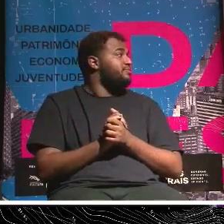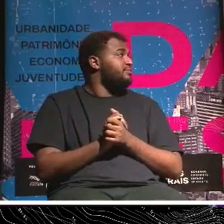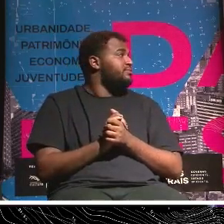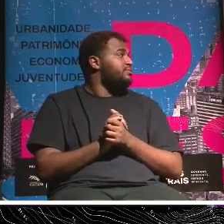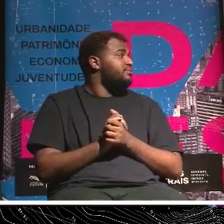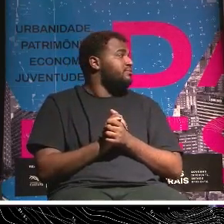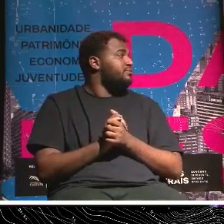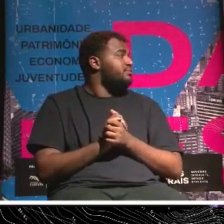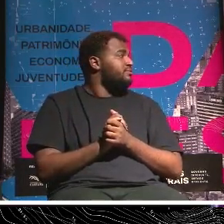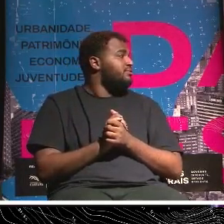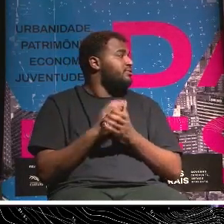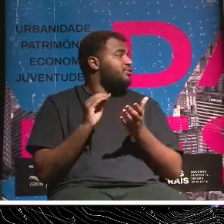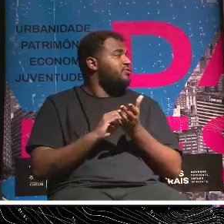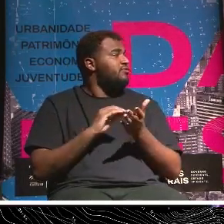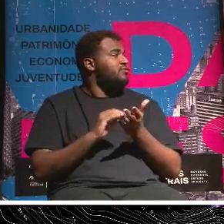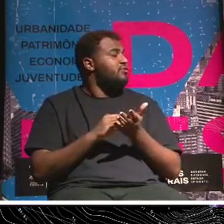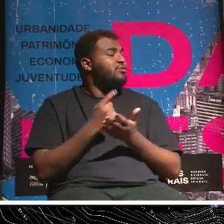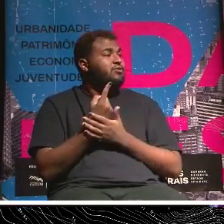gente, eu acho.